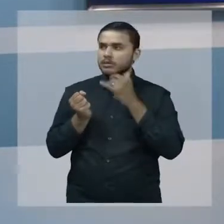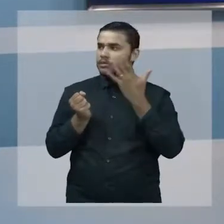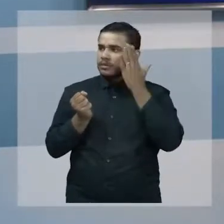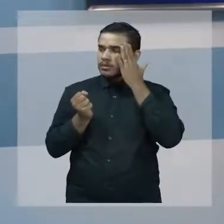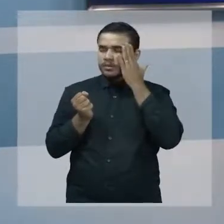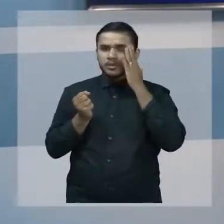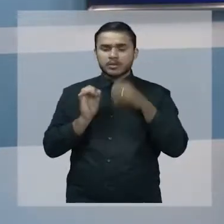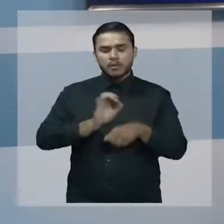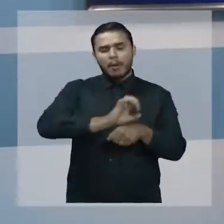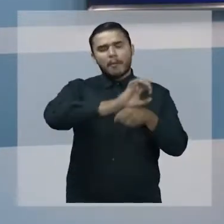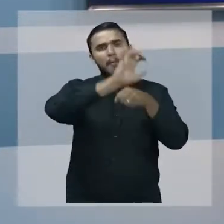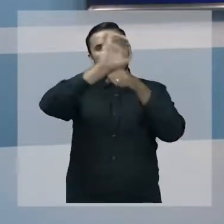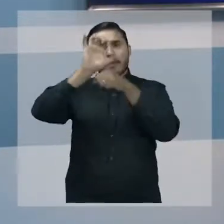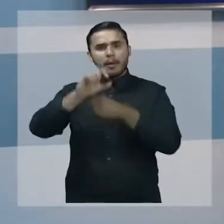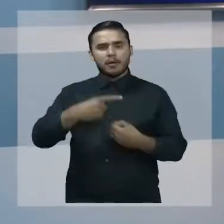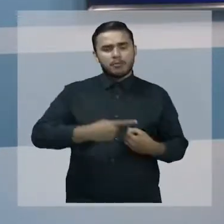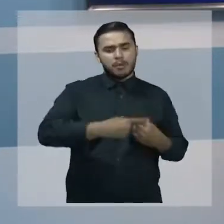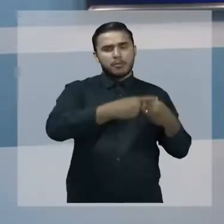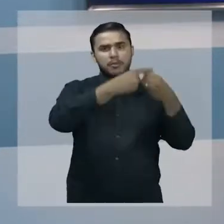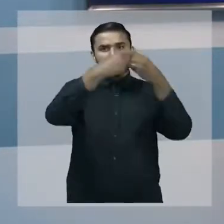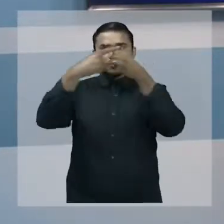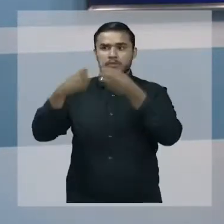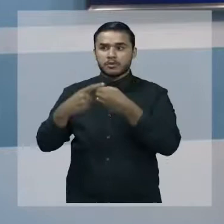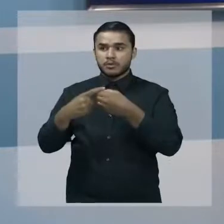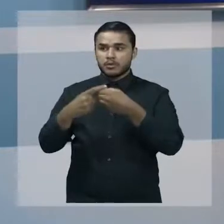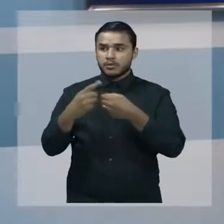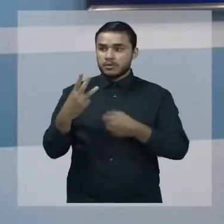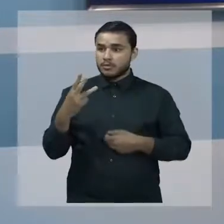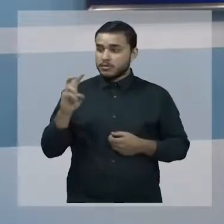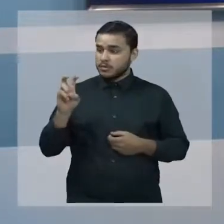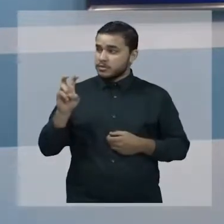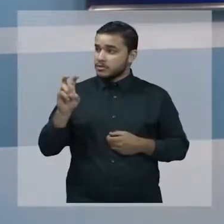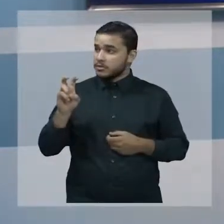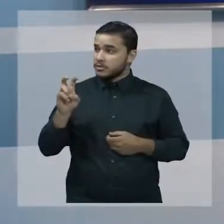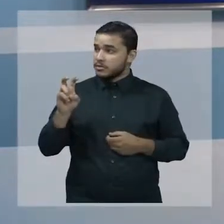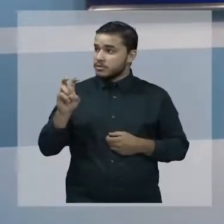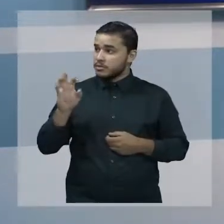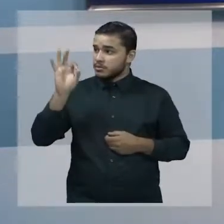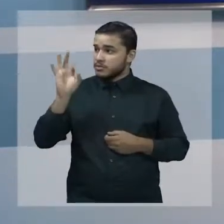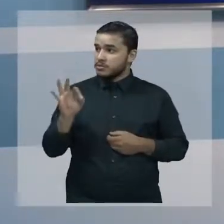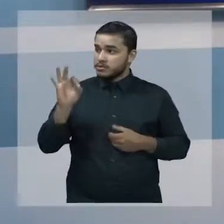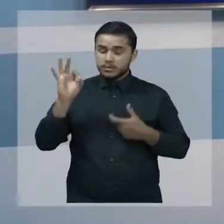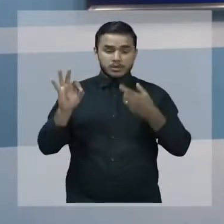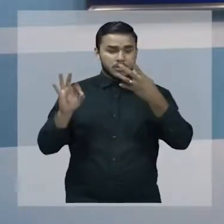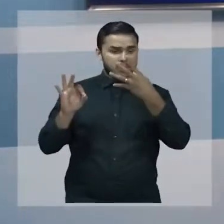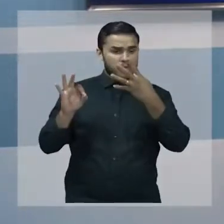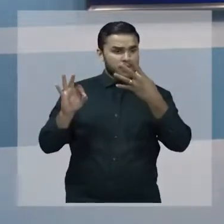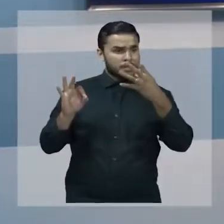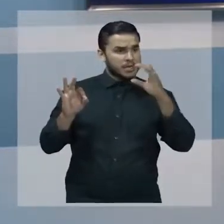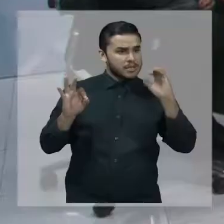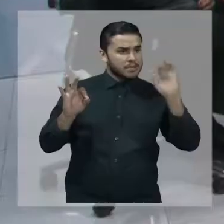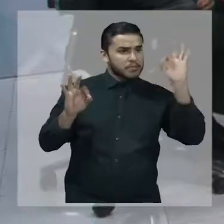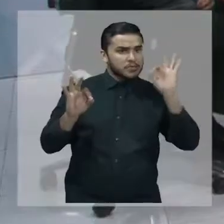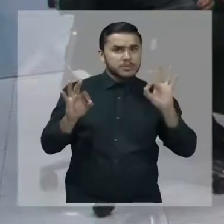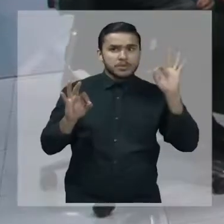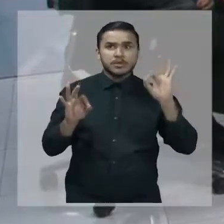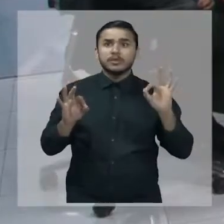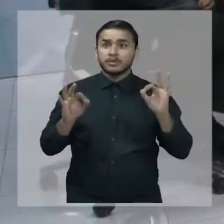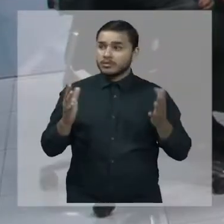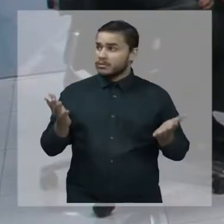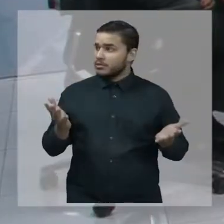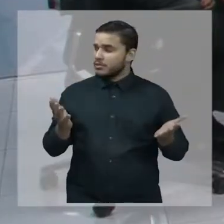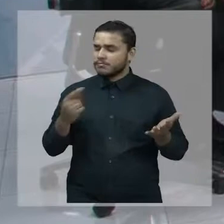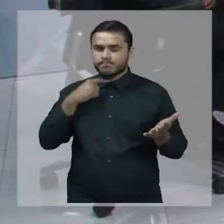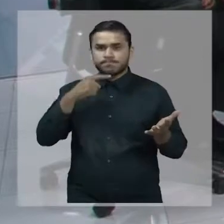E a nação toda, estados e municípios, gastam 40%. Não cabe dentro 42. Do orçamento. Pois é, não